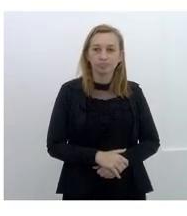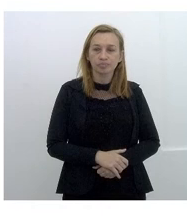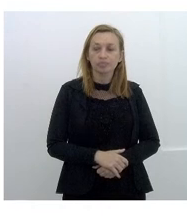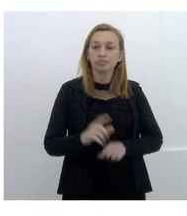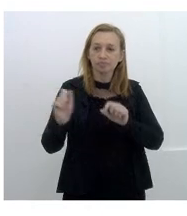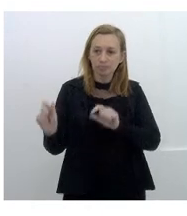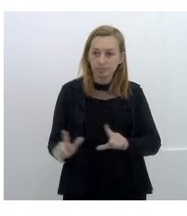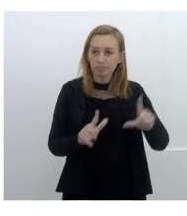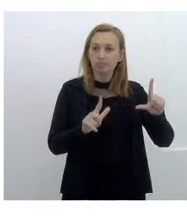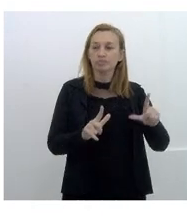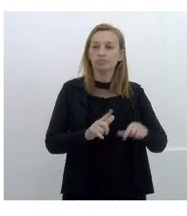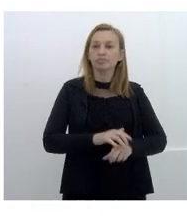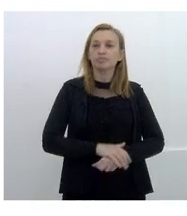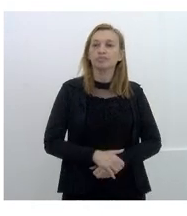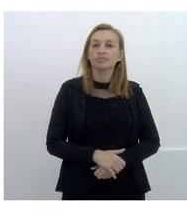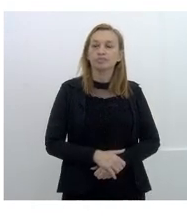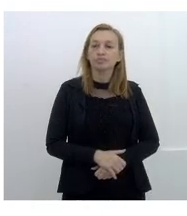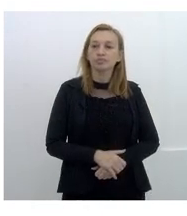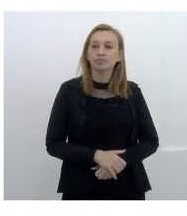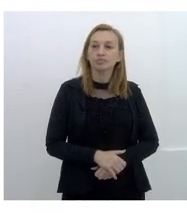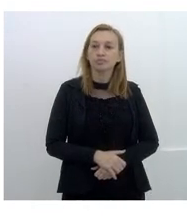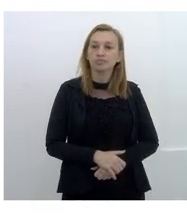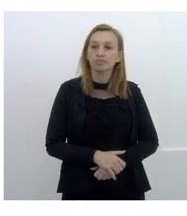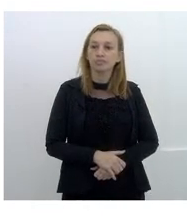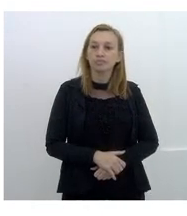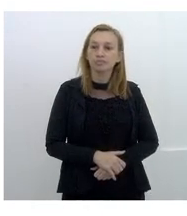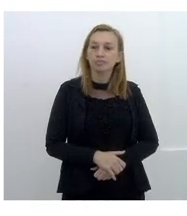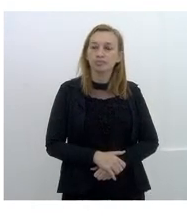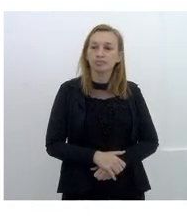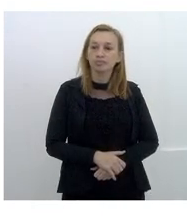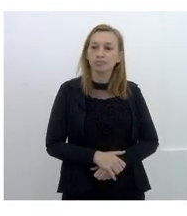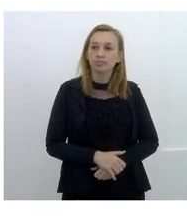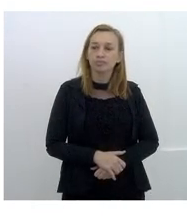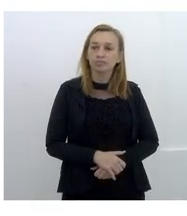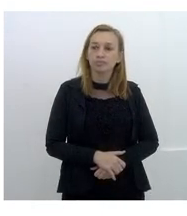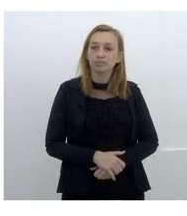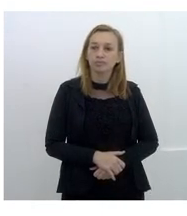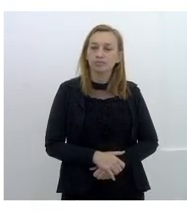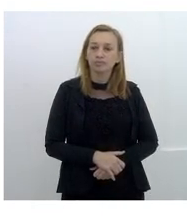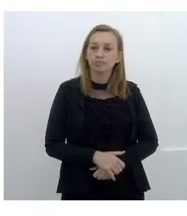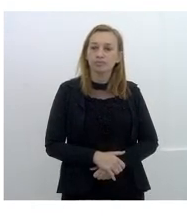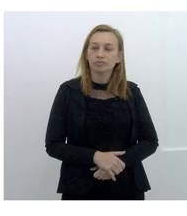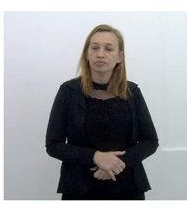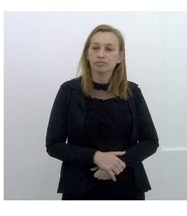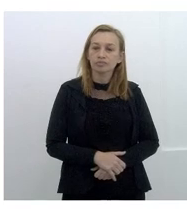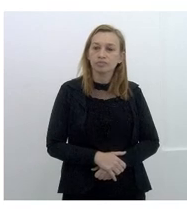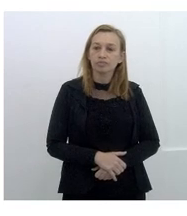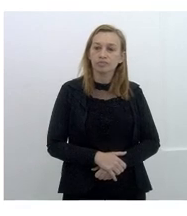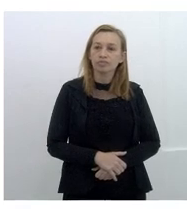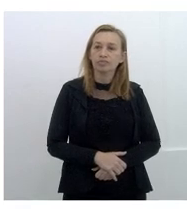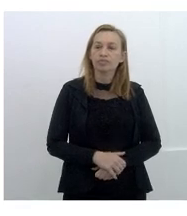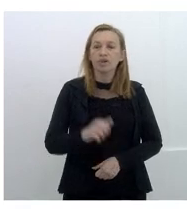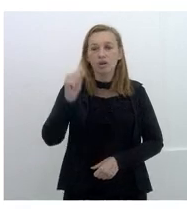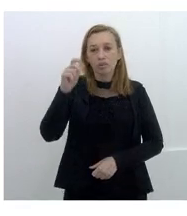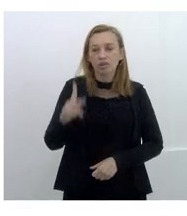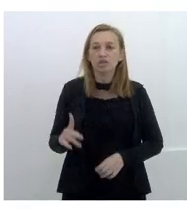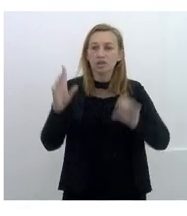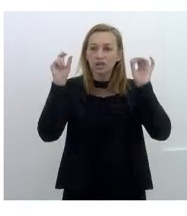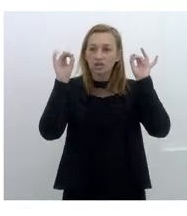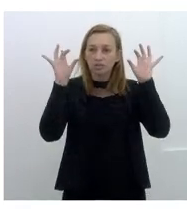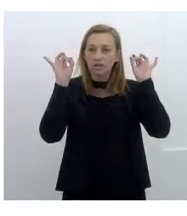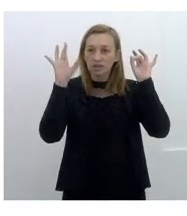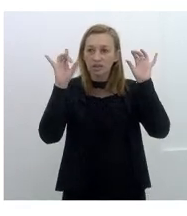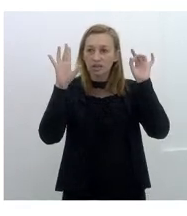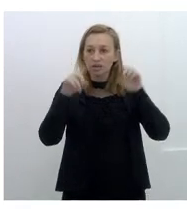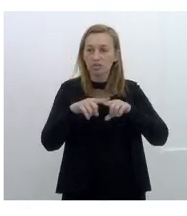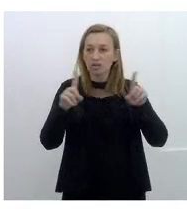os próximos LED por gentileza E aí vem a aposentadoria especial né dos Servidores expostos